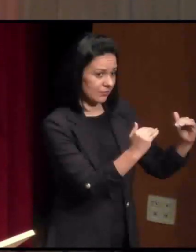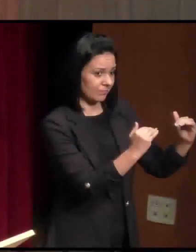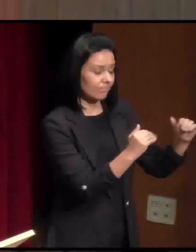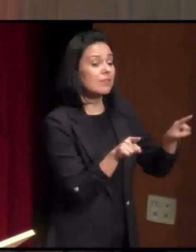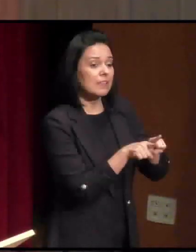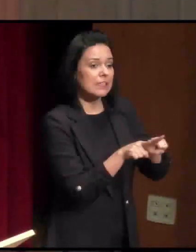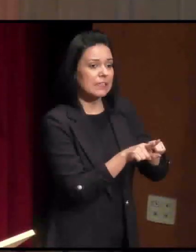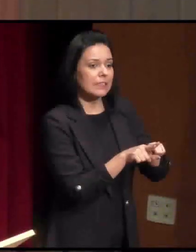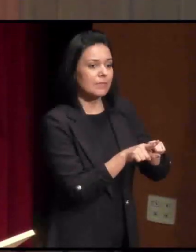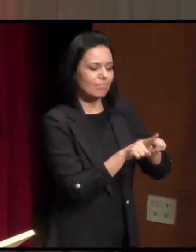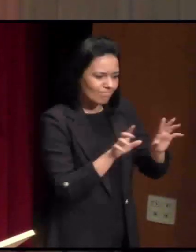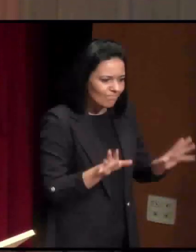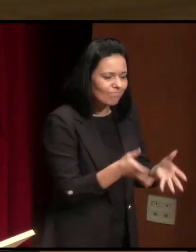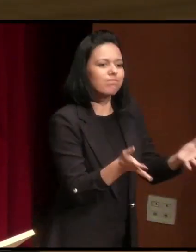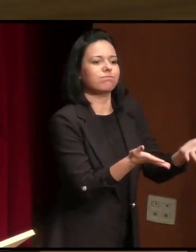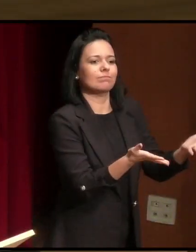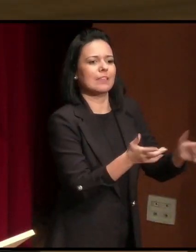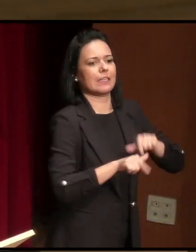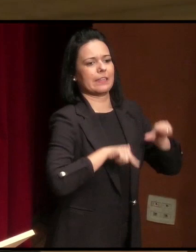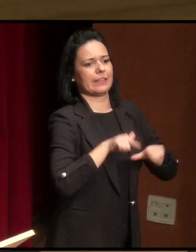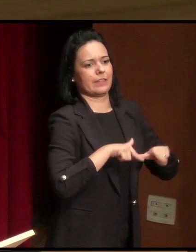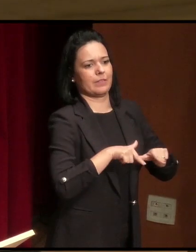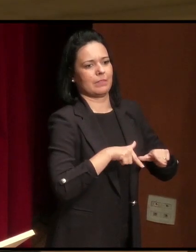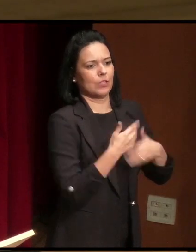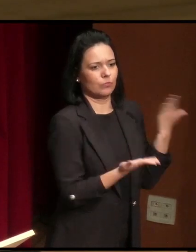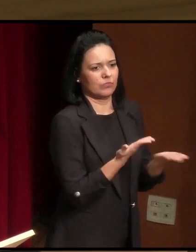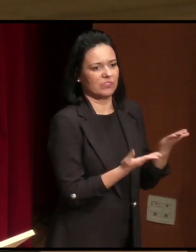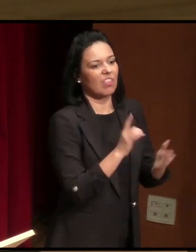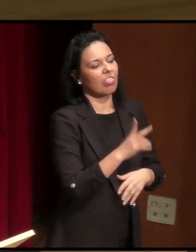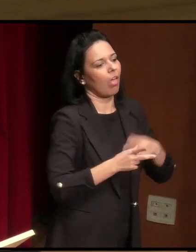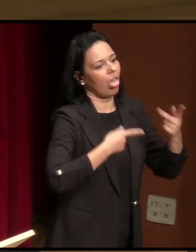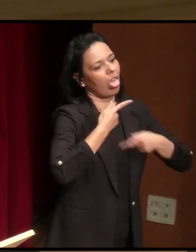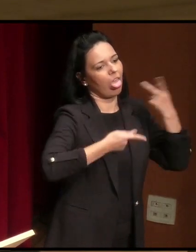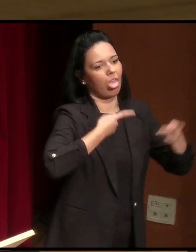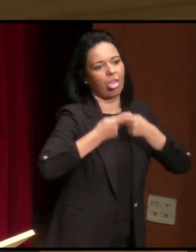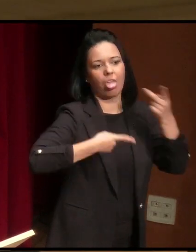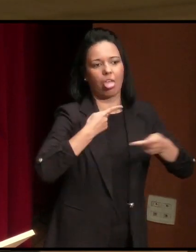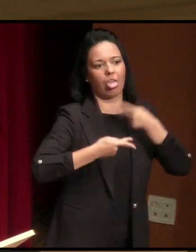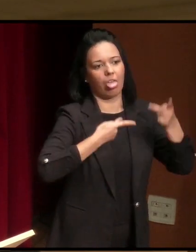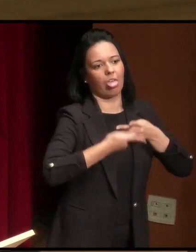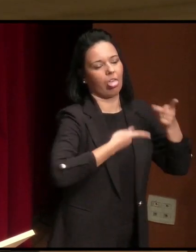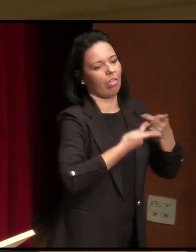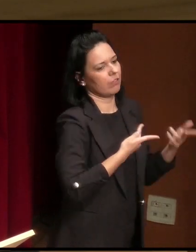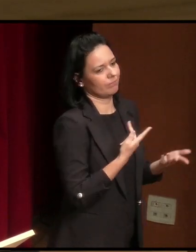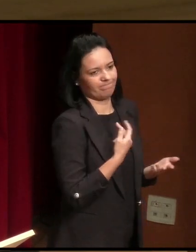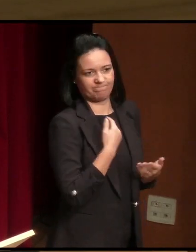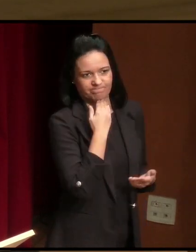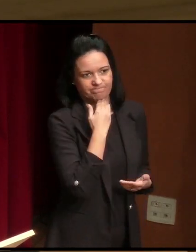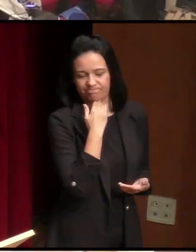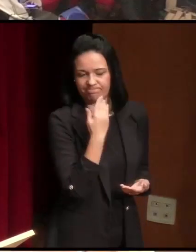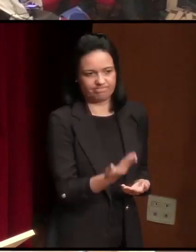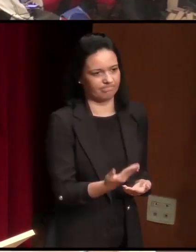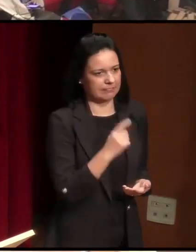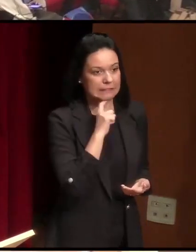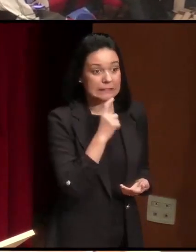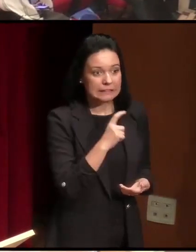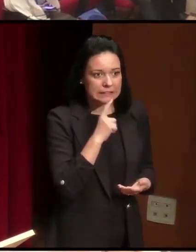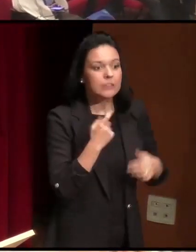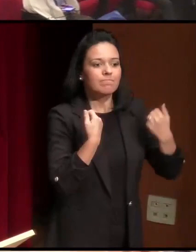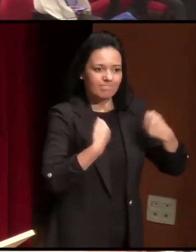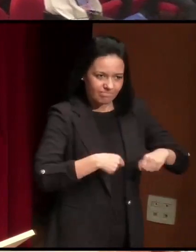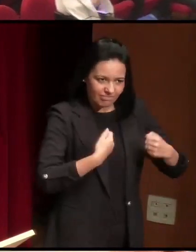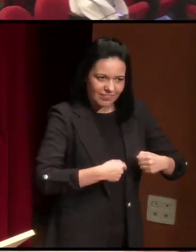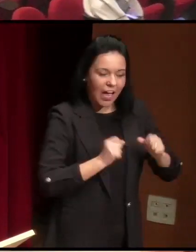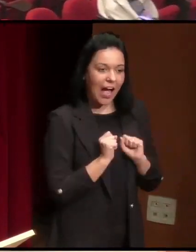na massa. Porque só ficar falando não resolve, né? Então, se eu